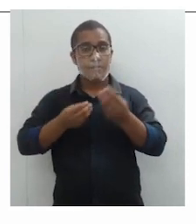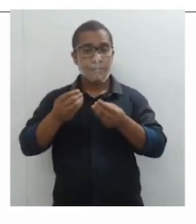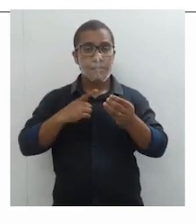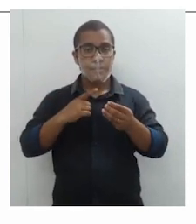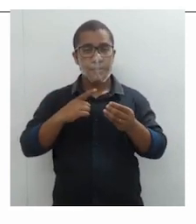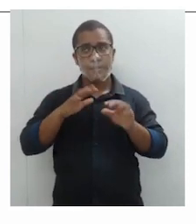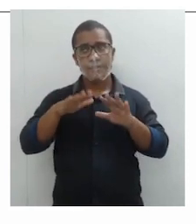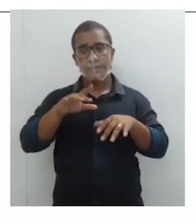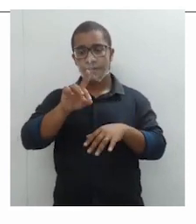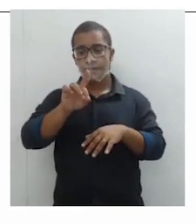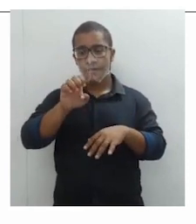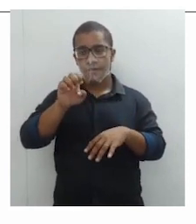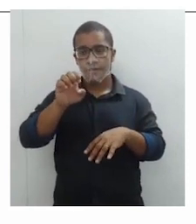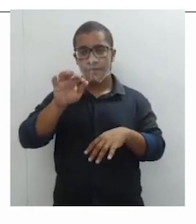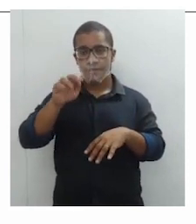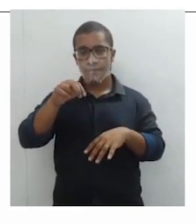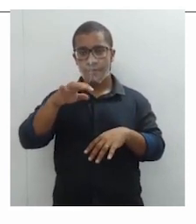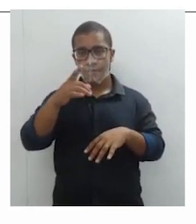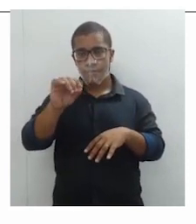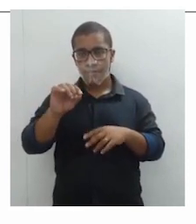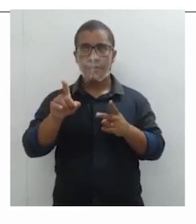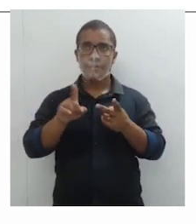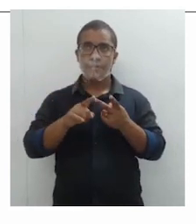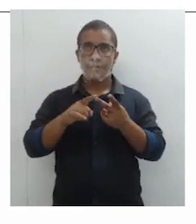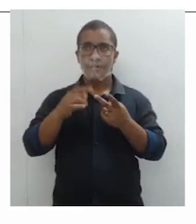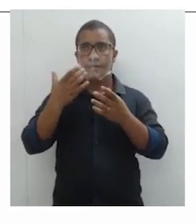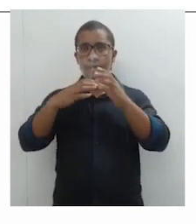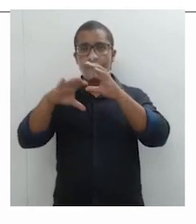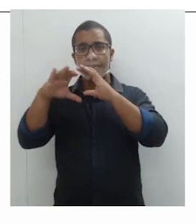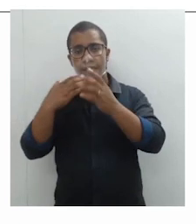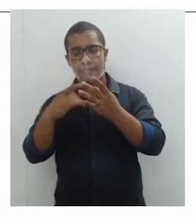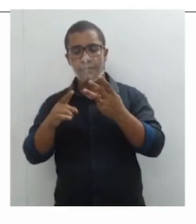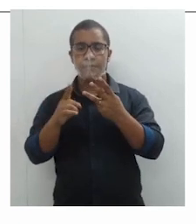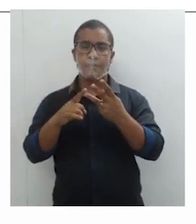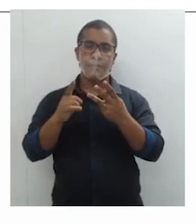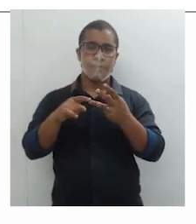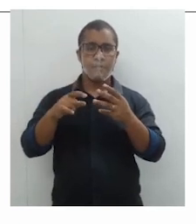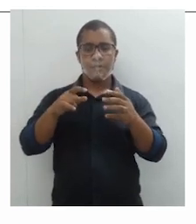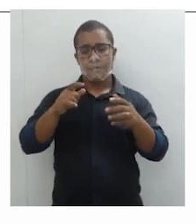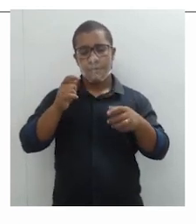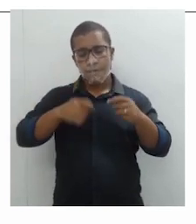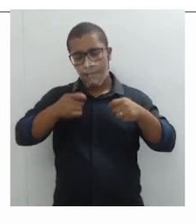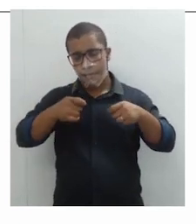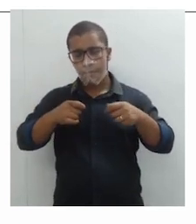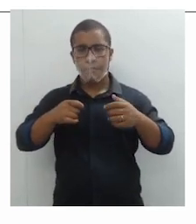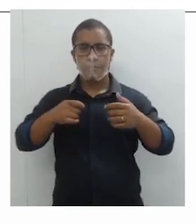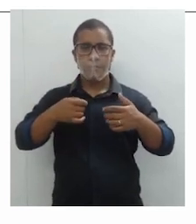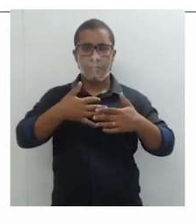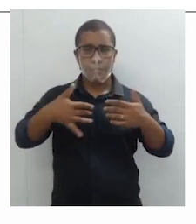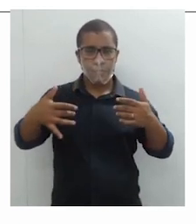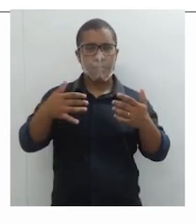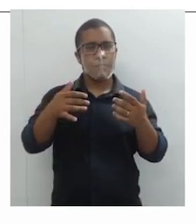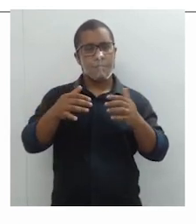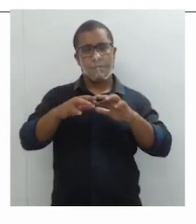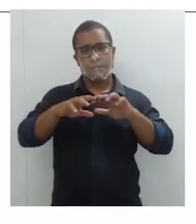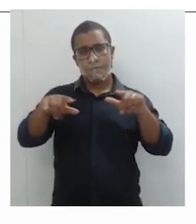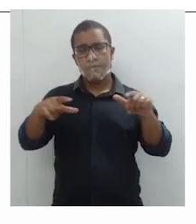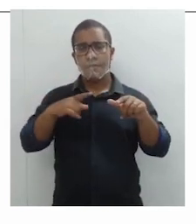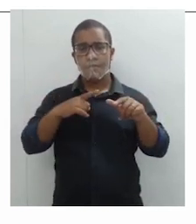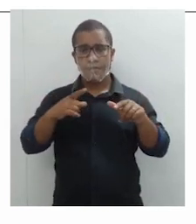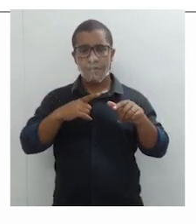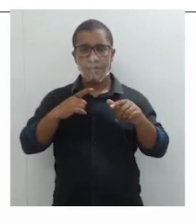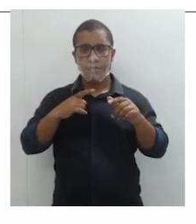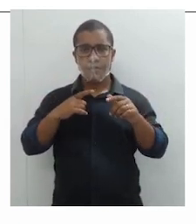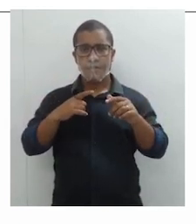de defumação em situação de cantos uso de instrumentos musicais incorporação